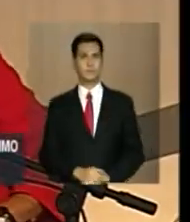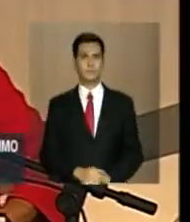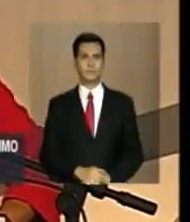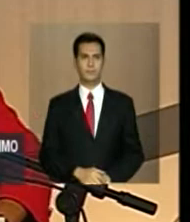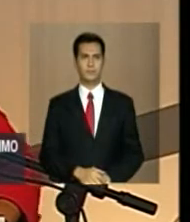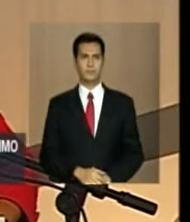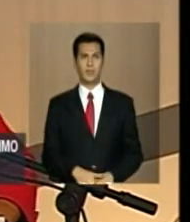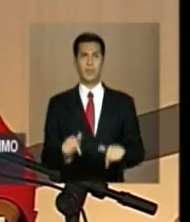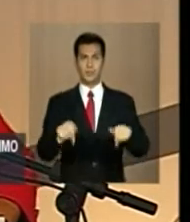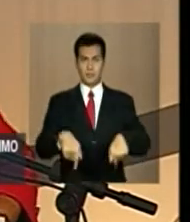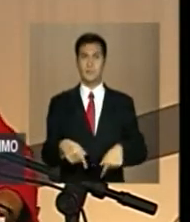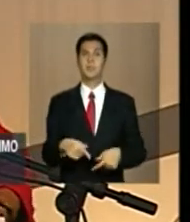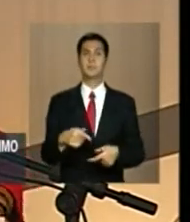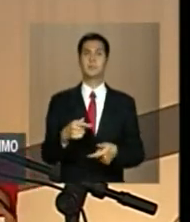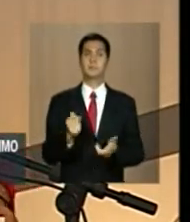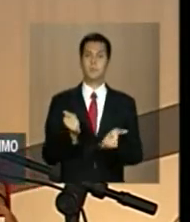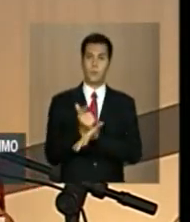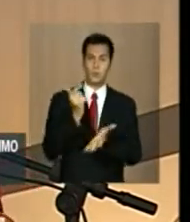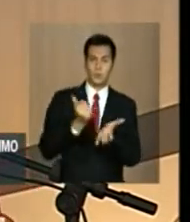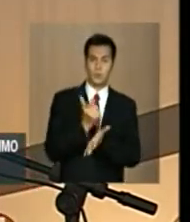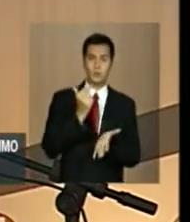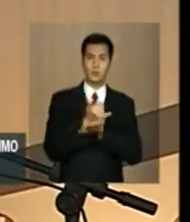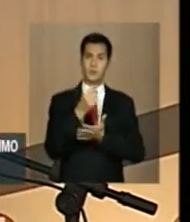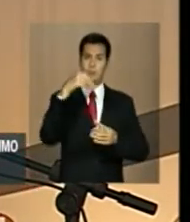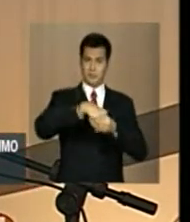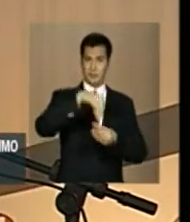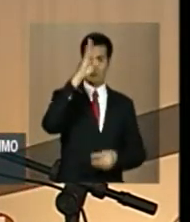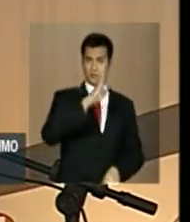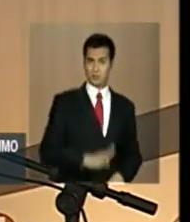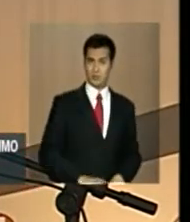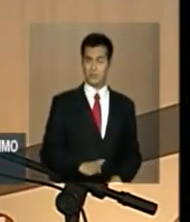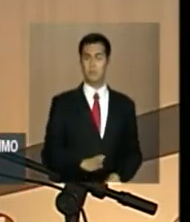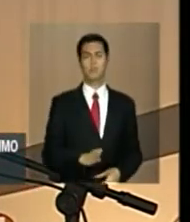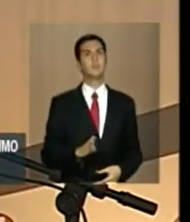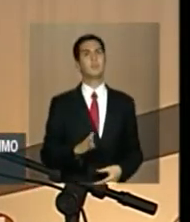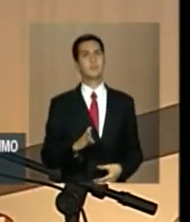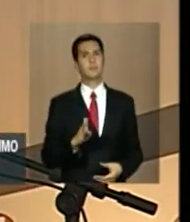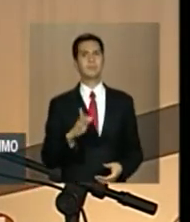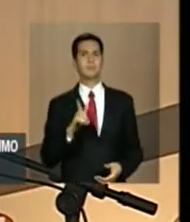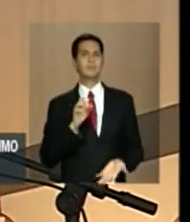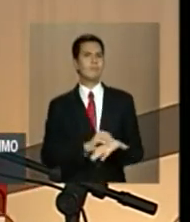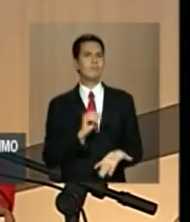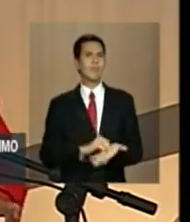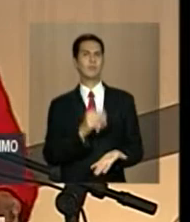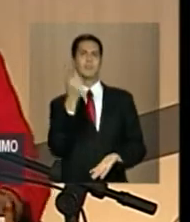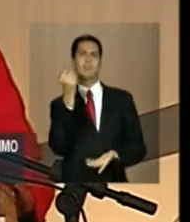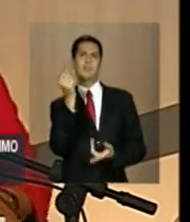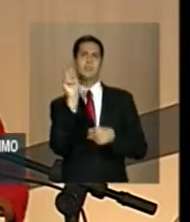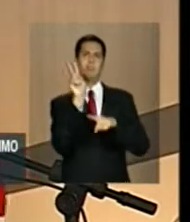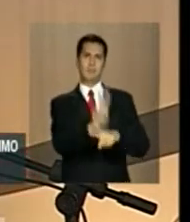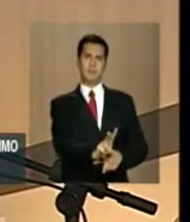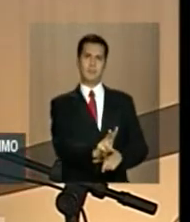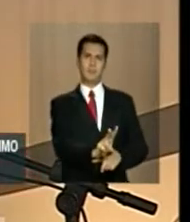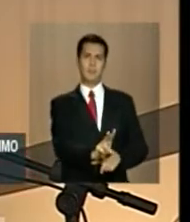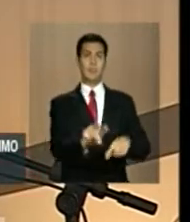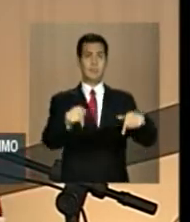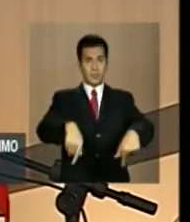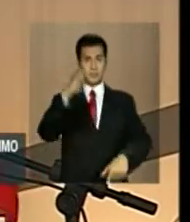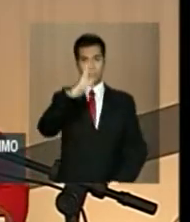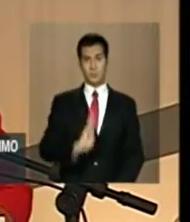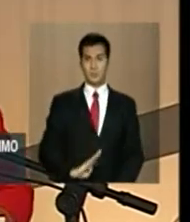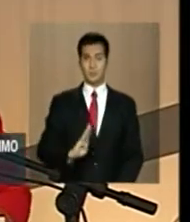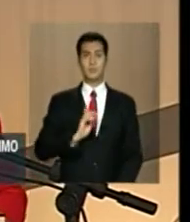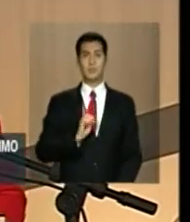esse mercado é um mercado ainda incipiente do ponto de vista de crédito. Temos uma das